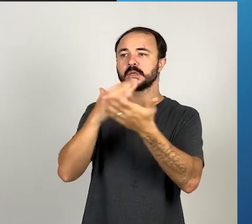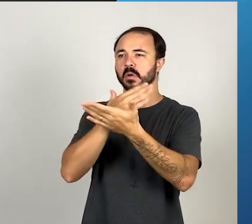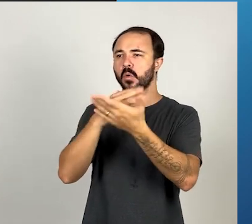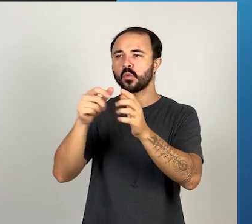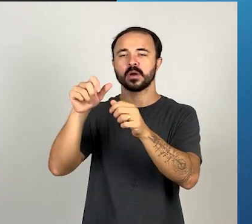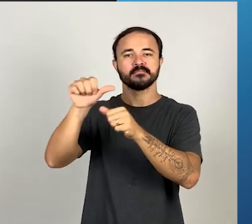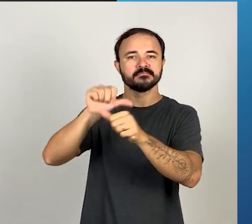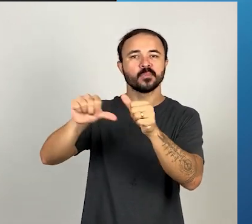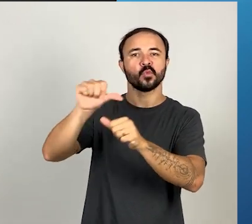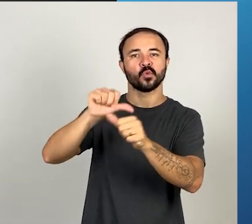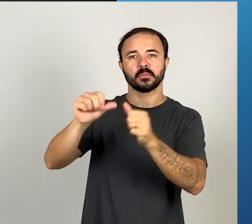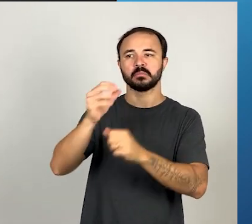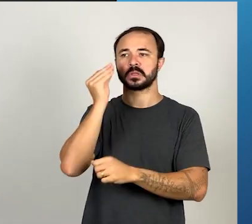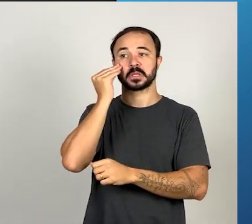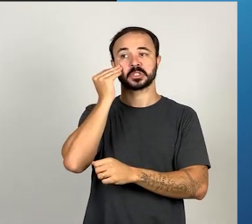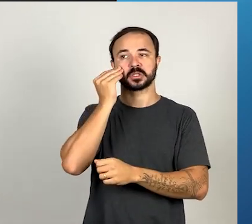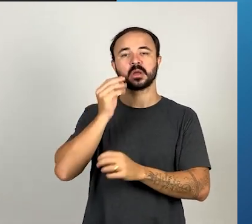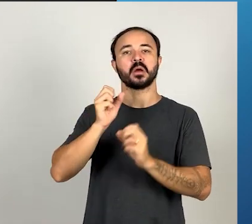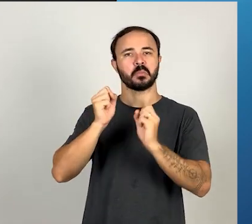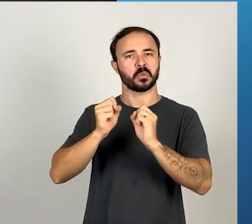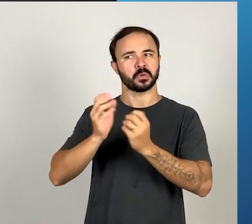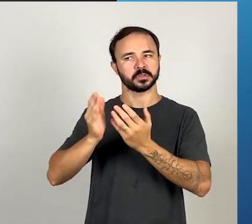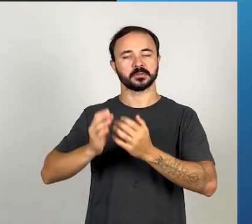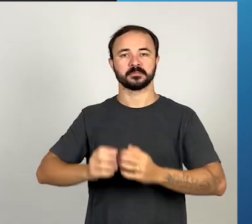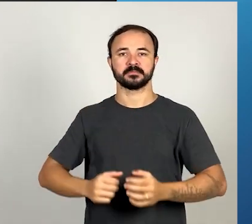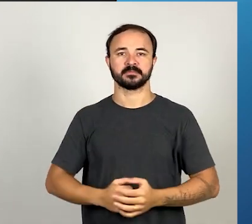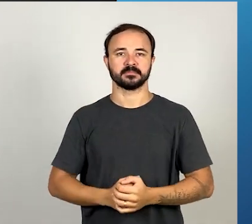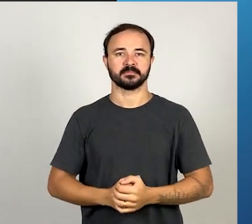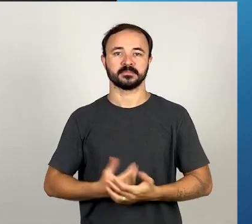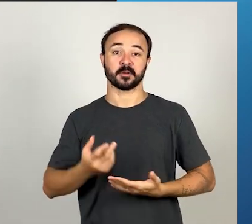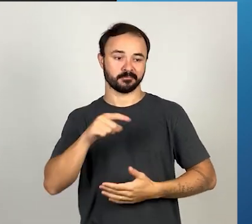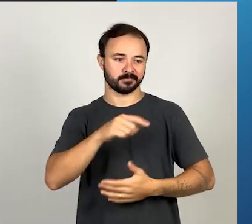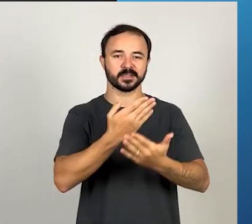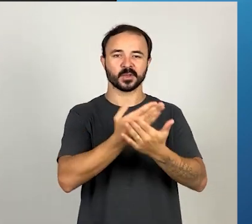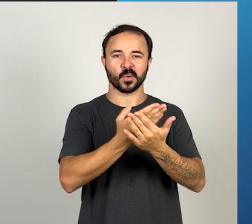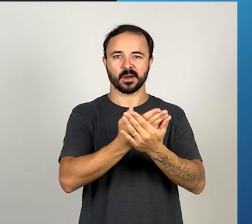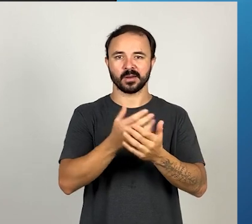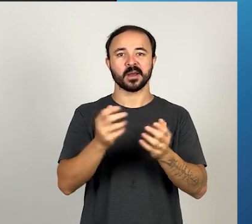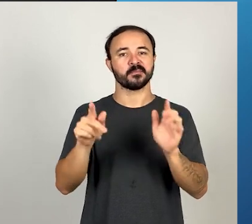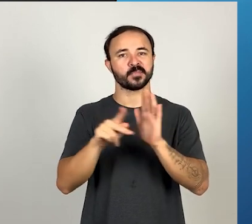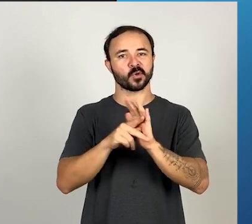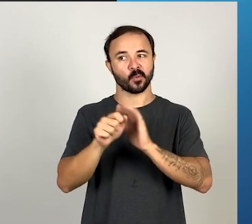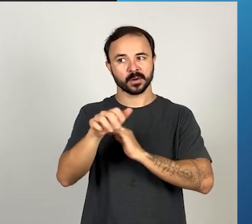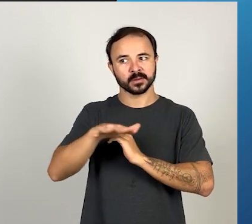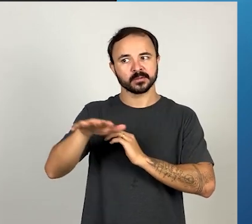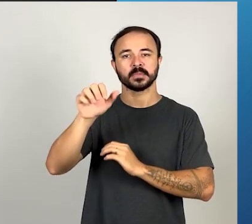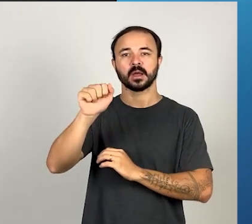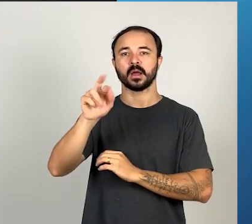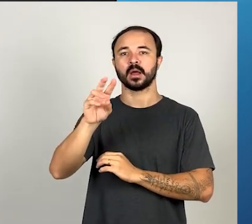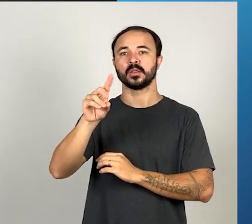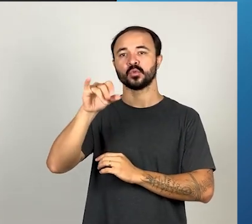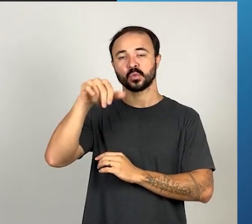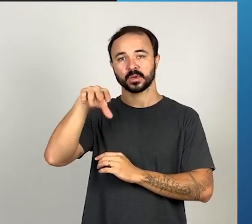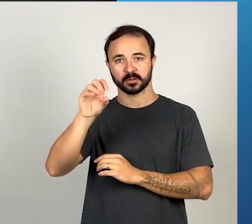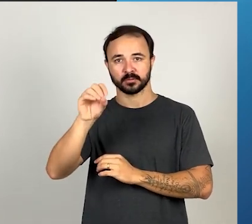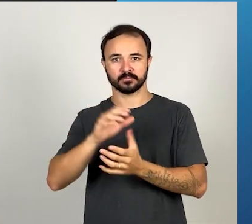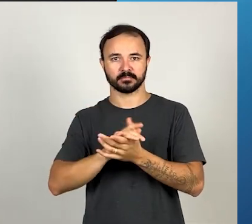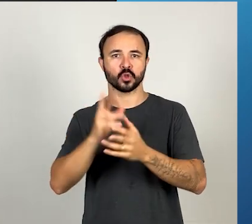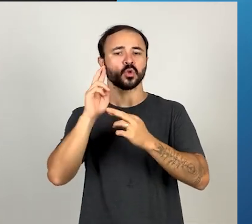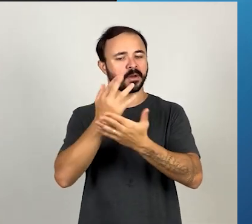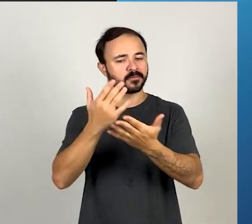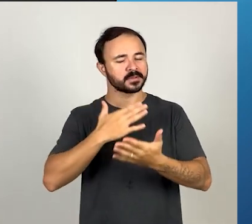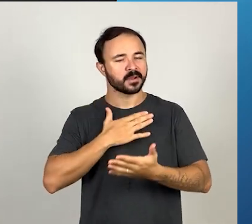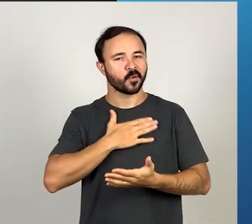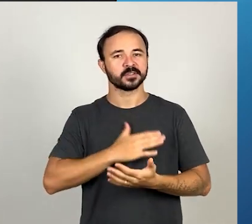utilizar em diversos tipos de projetos. E essa foi a nossa aula sobre a plataforma Arduino. Espero que você tenha